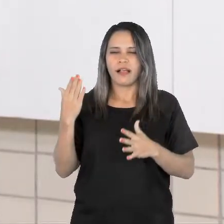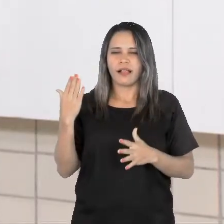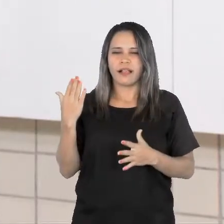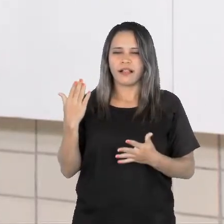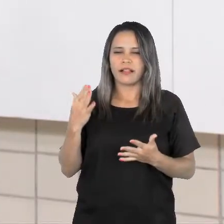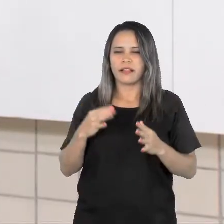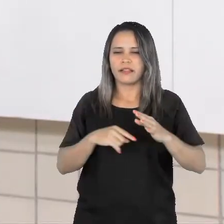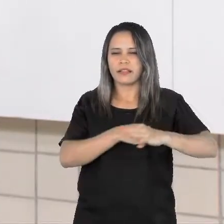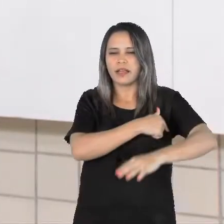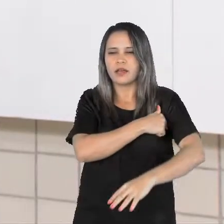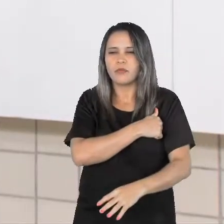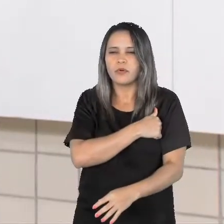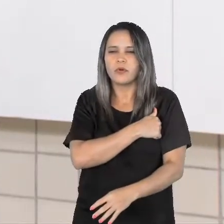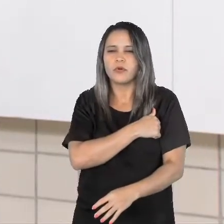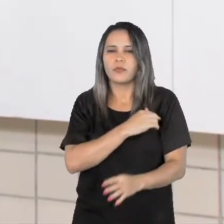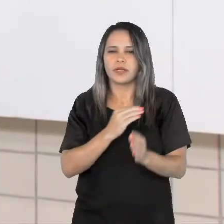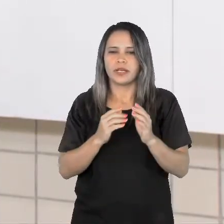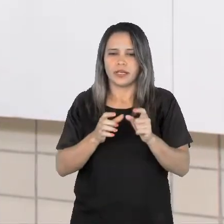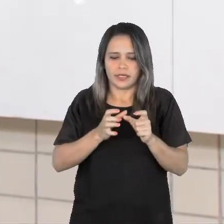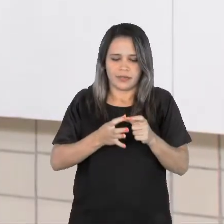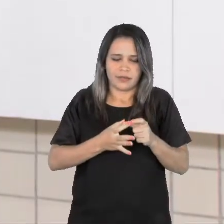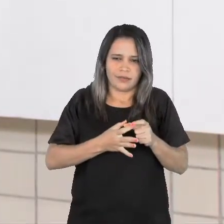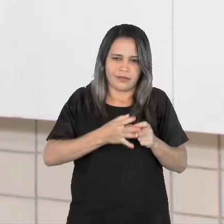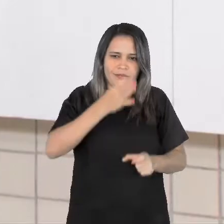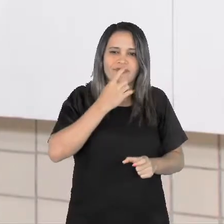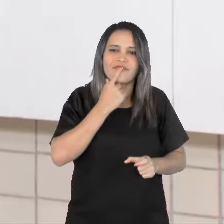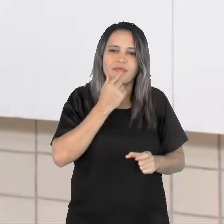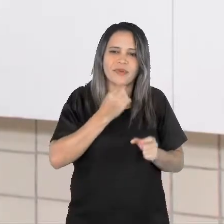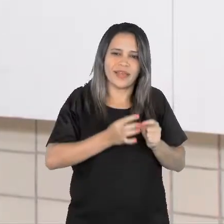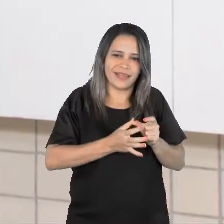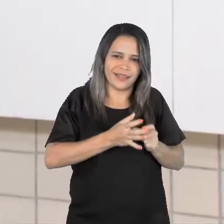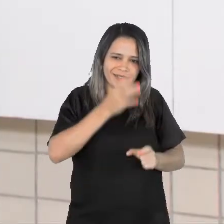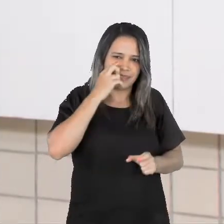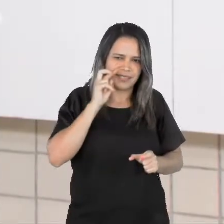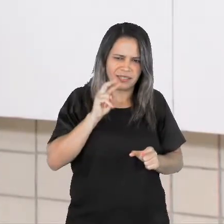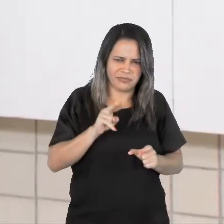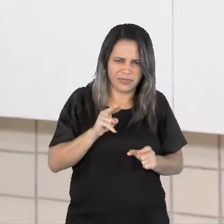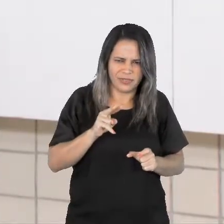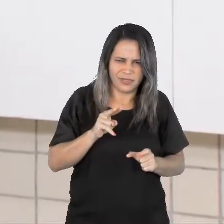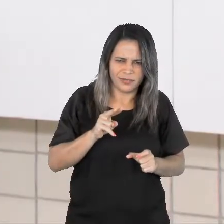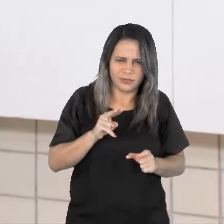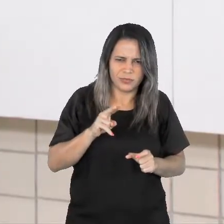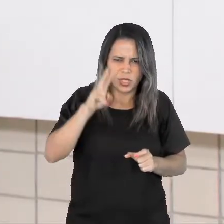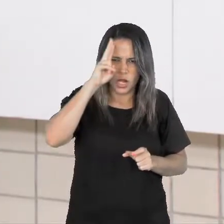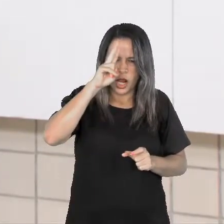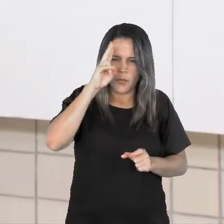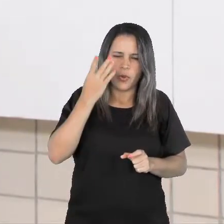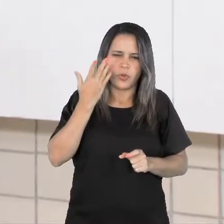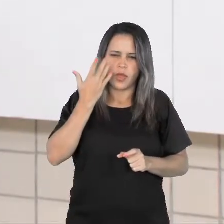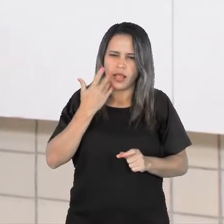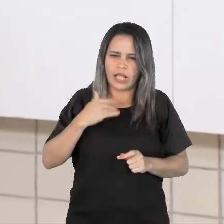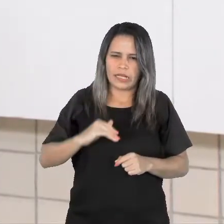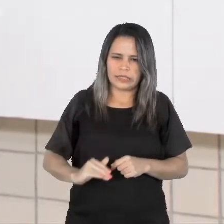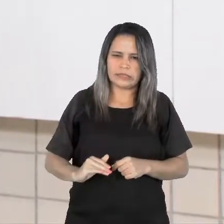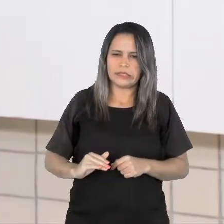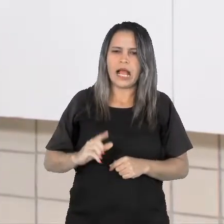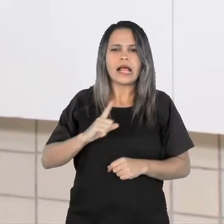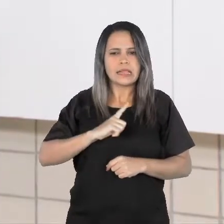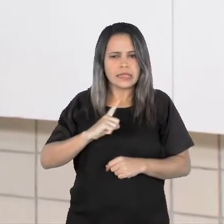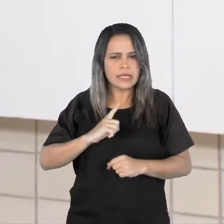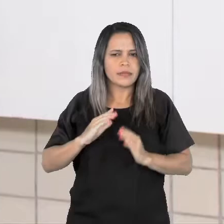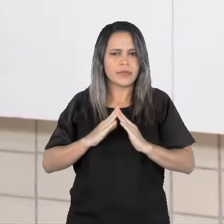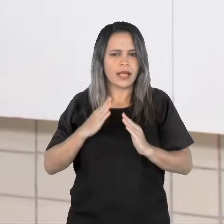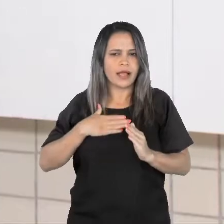termômetro do mercúrio, que tem aquele líquidozinho vermelho. Não sei se vocês já viram, eu lembro que quando eu era criança, lá em casa a gente tinha um